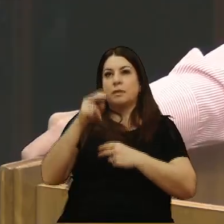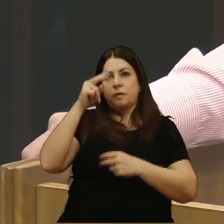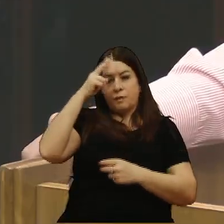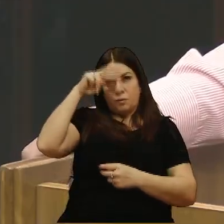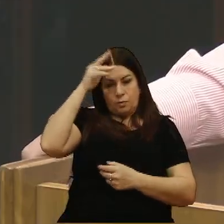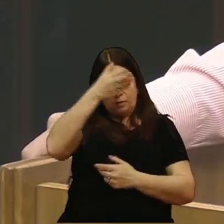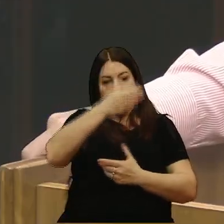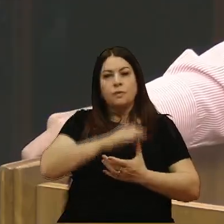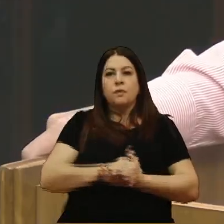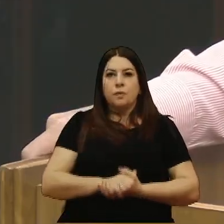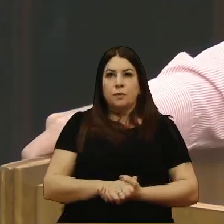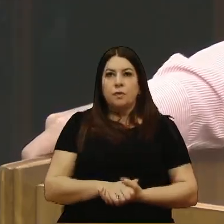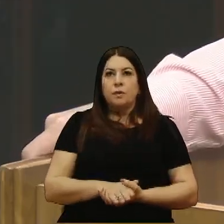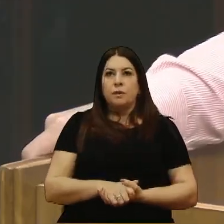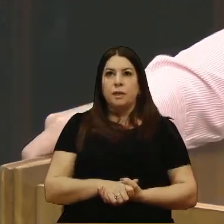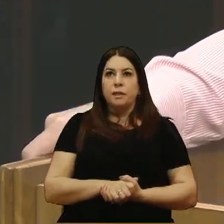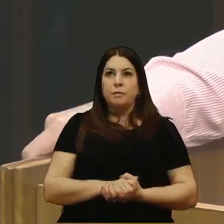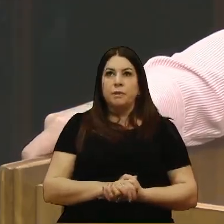parte.